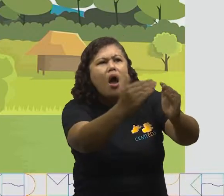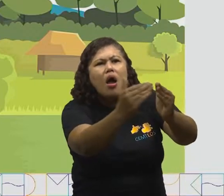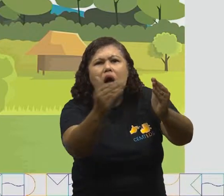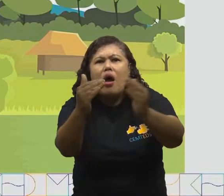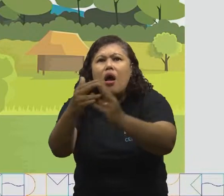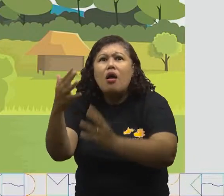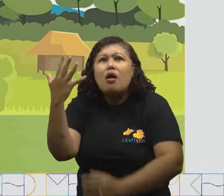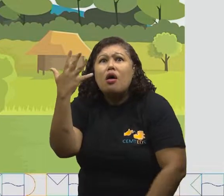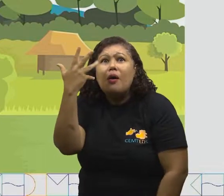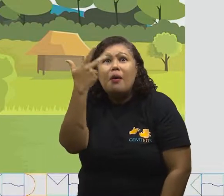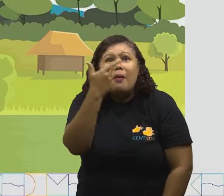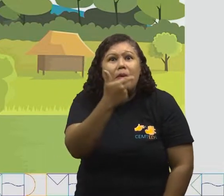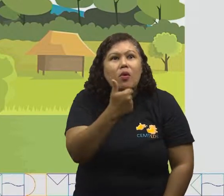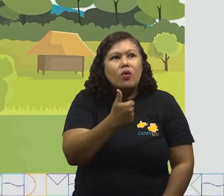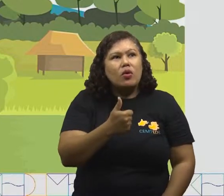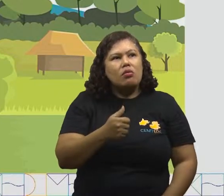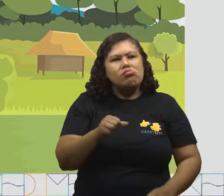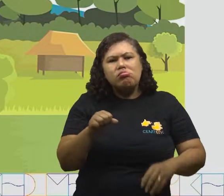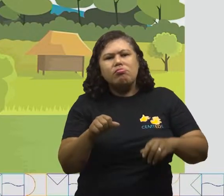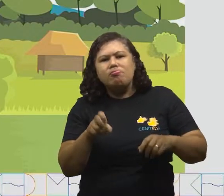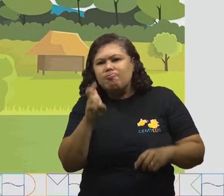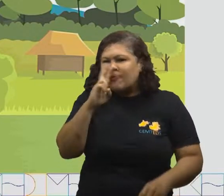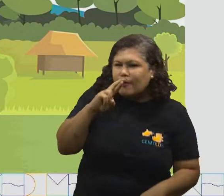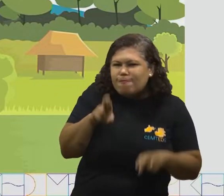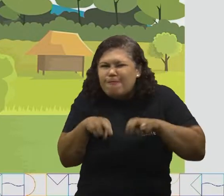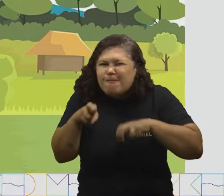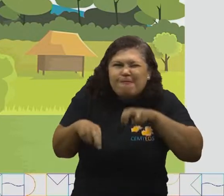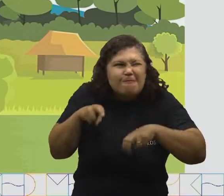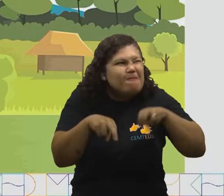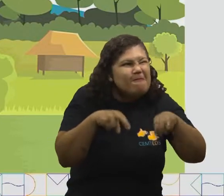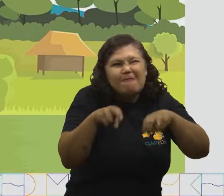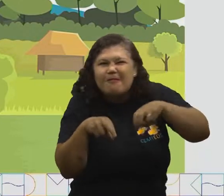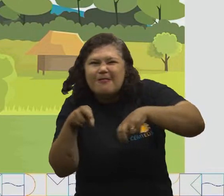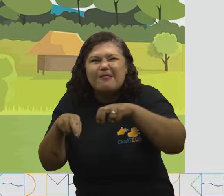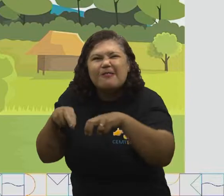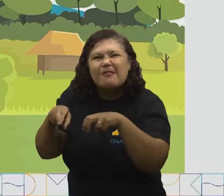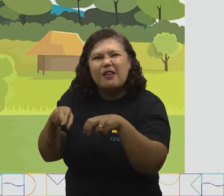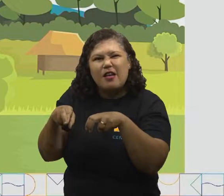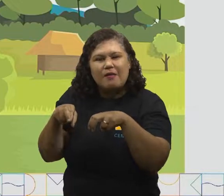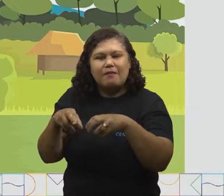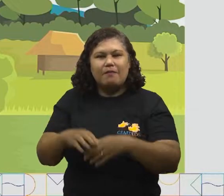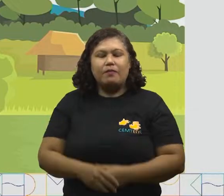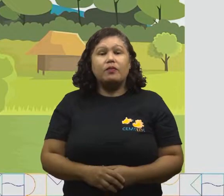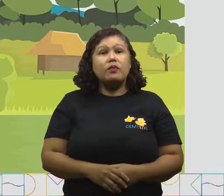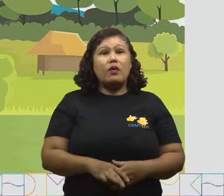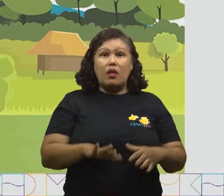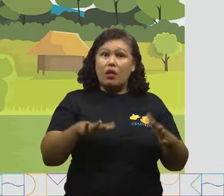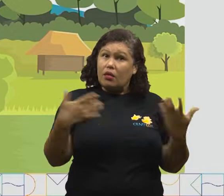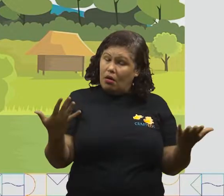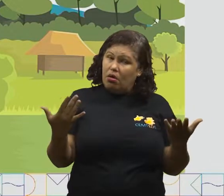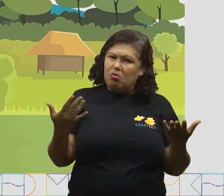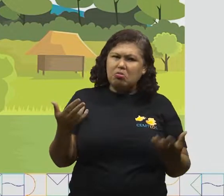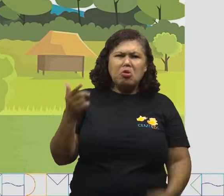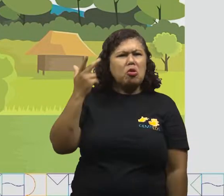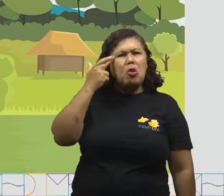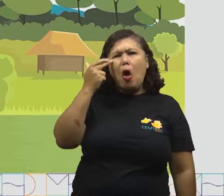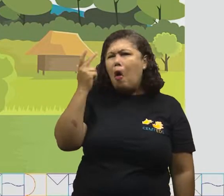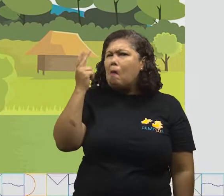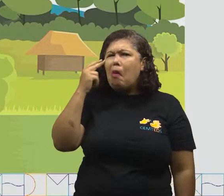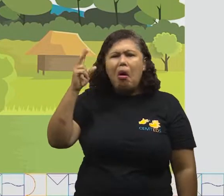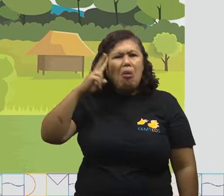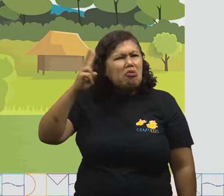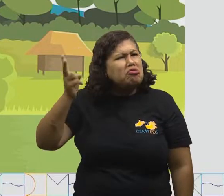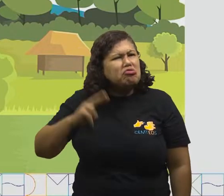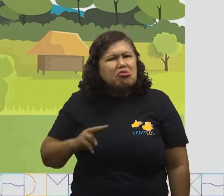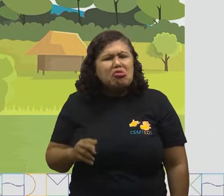homens e acabou penetrando no quintal de uma casa da roça. Bom, querido aluno, até aí tudo bem, a história